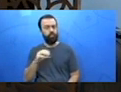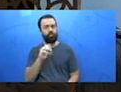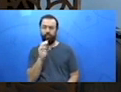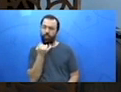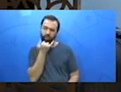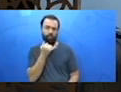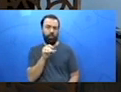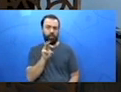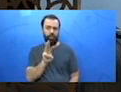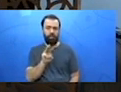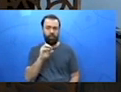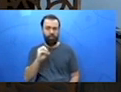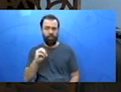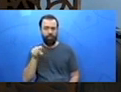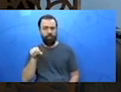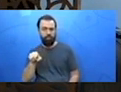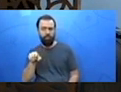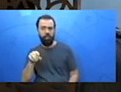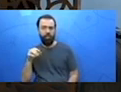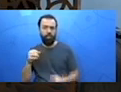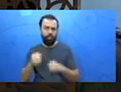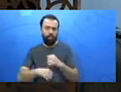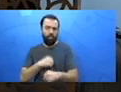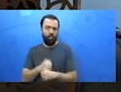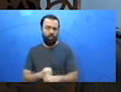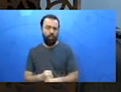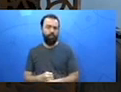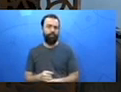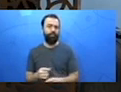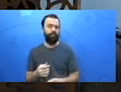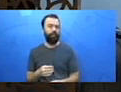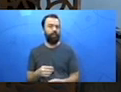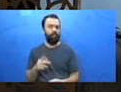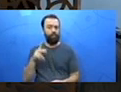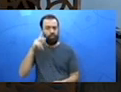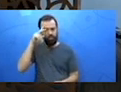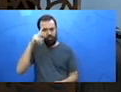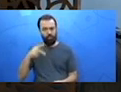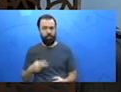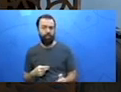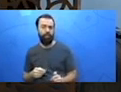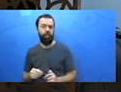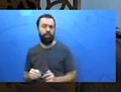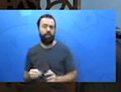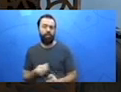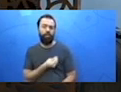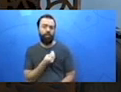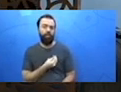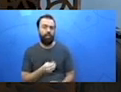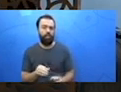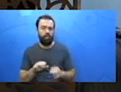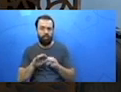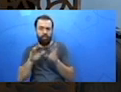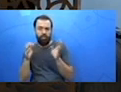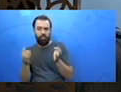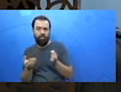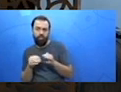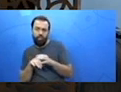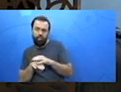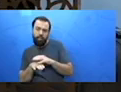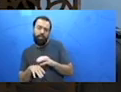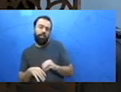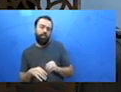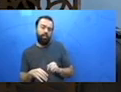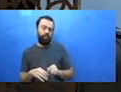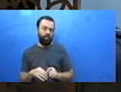anos. O homem, nessa época, vivia em cavernas e grutas e não existia a ideia de números, mas